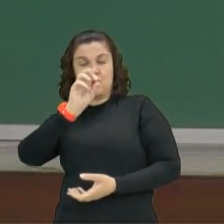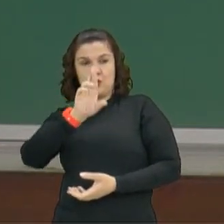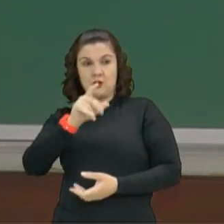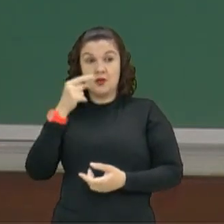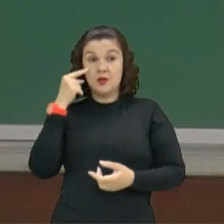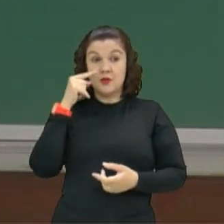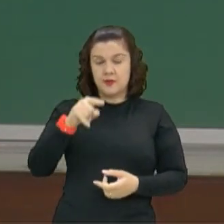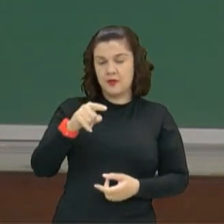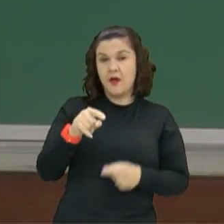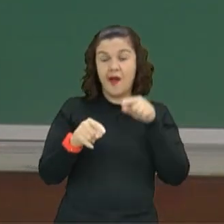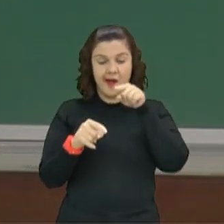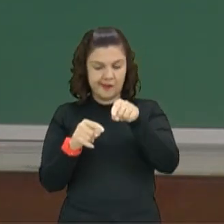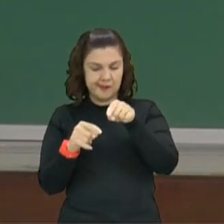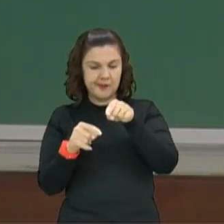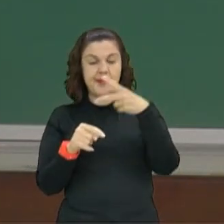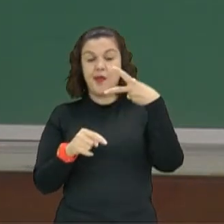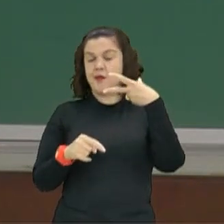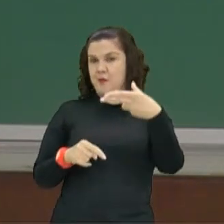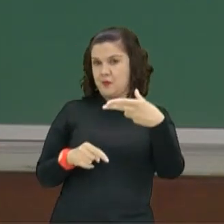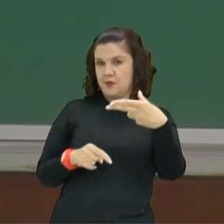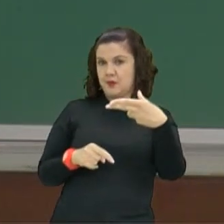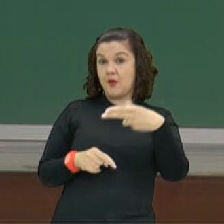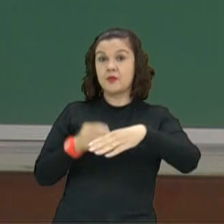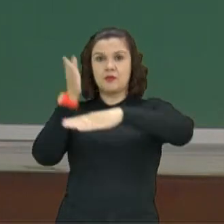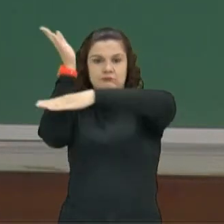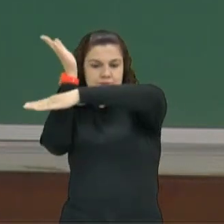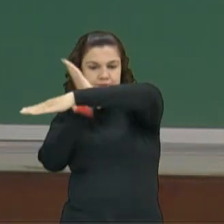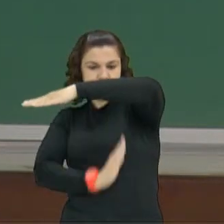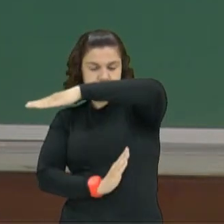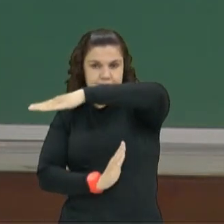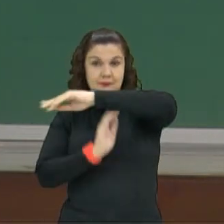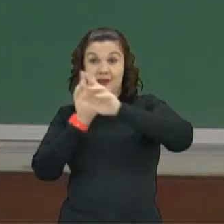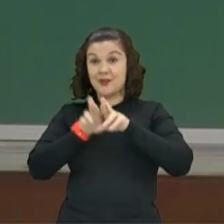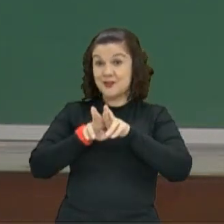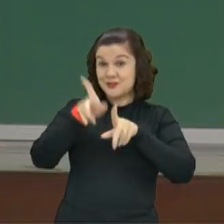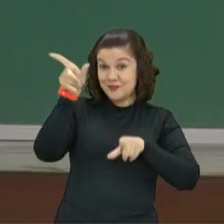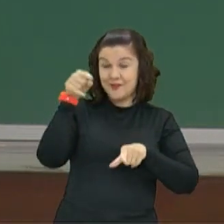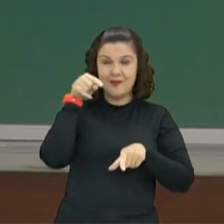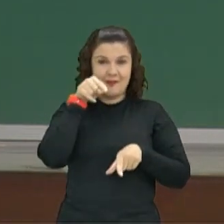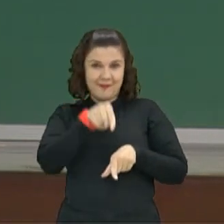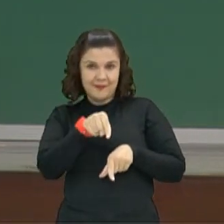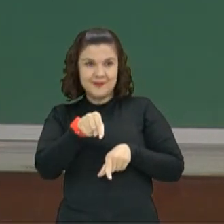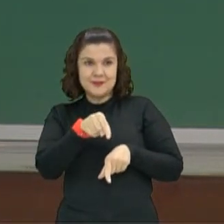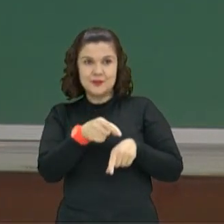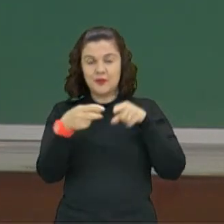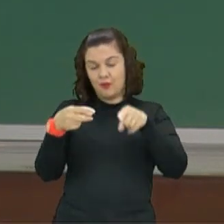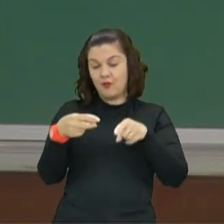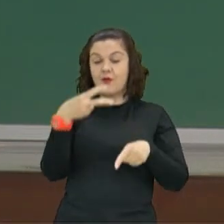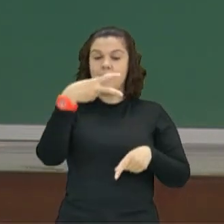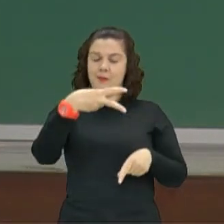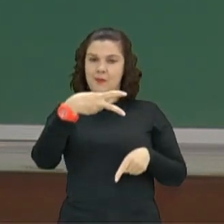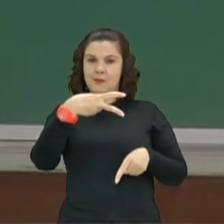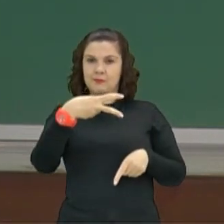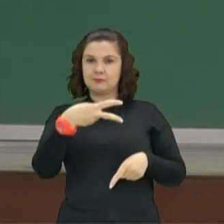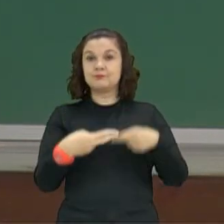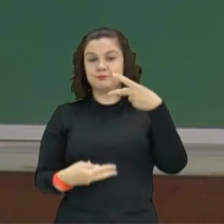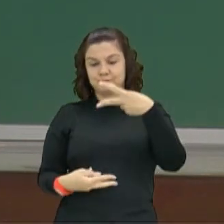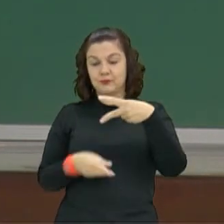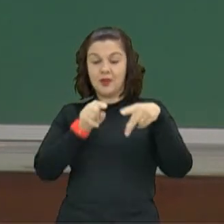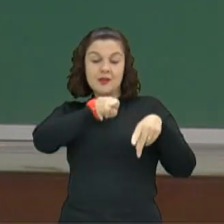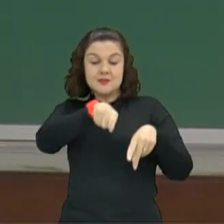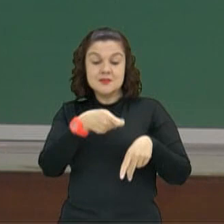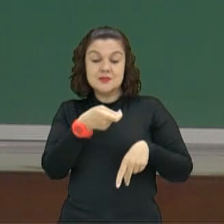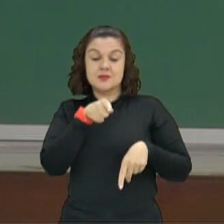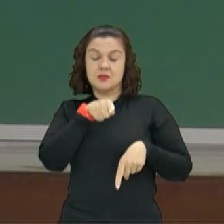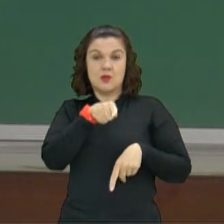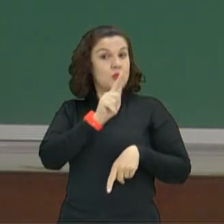a equação teria um sinal de igual. Então, a inequação, quer dizer, diferente da equação, é porque o símbolo que ela traz aqui